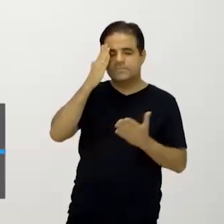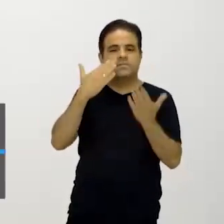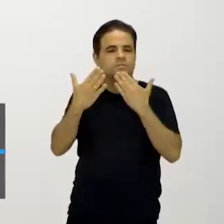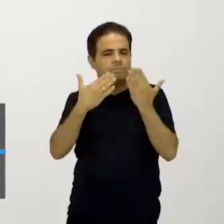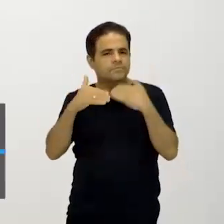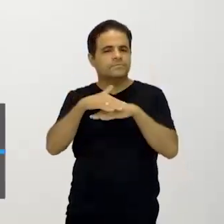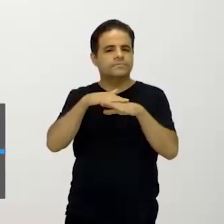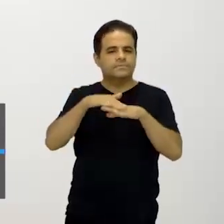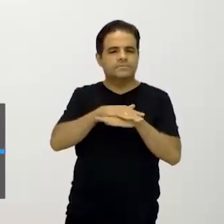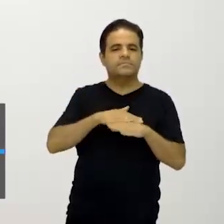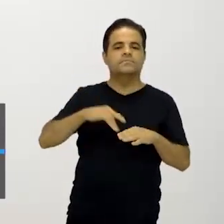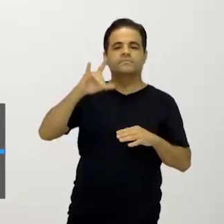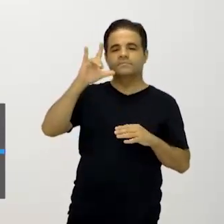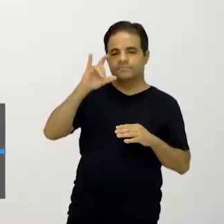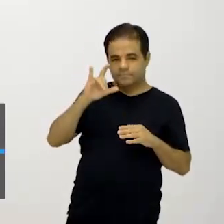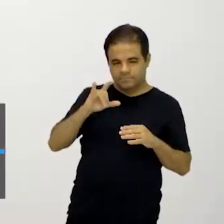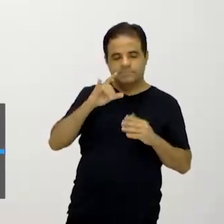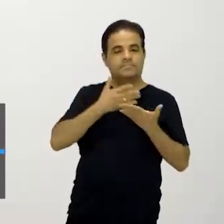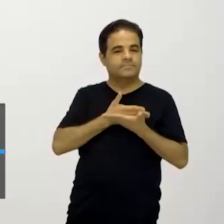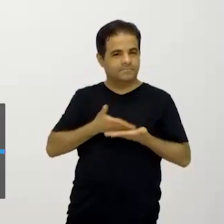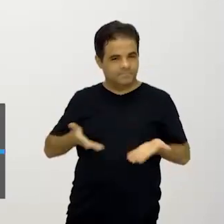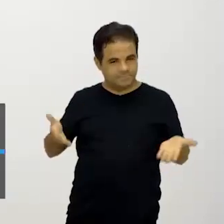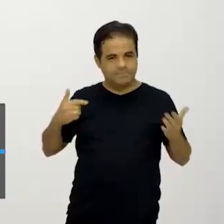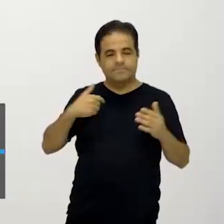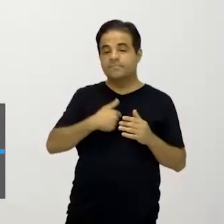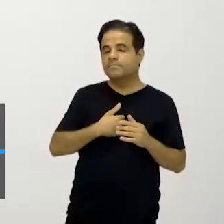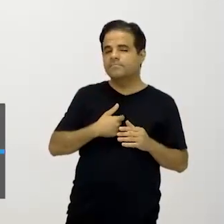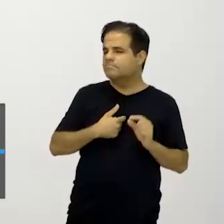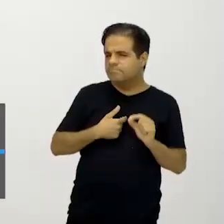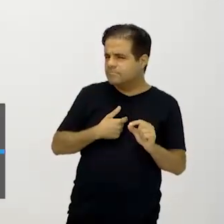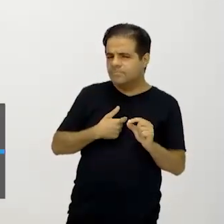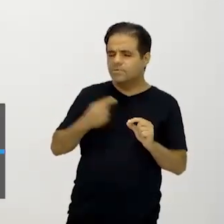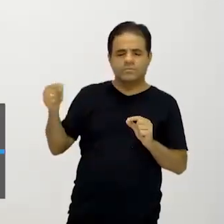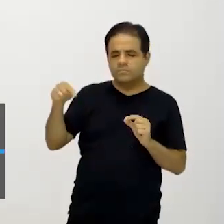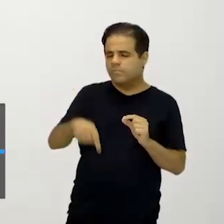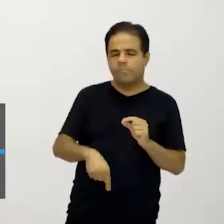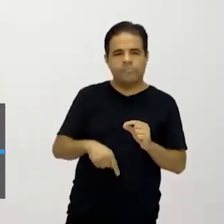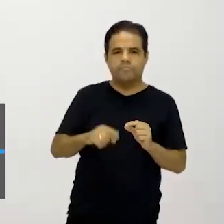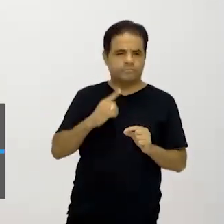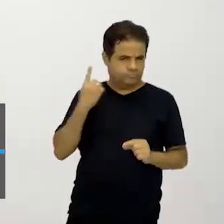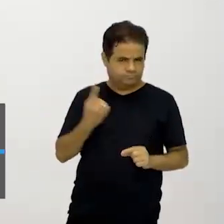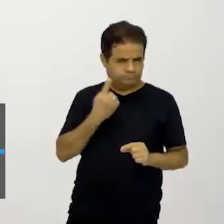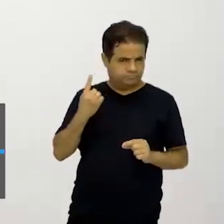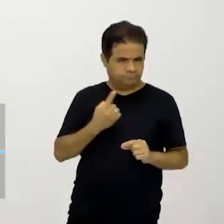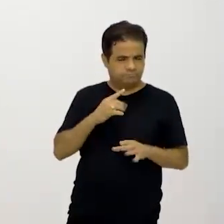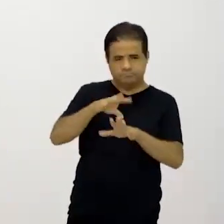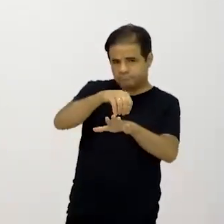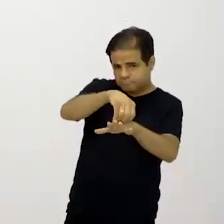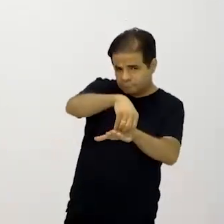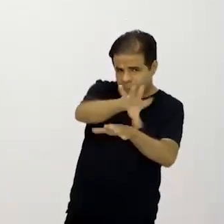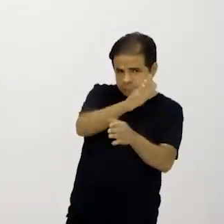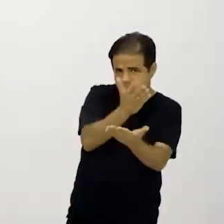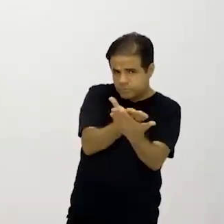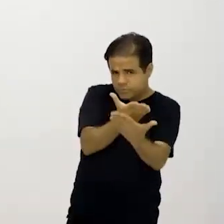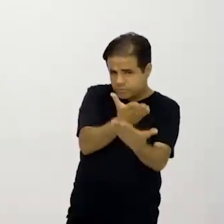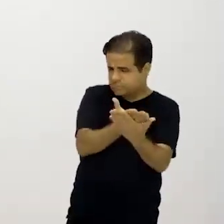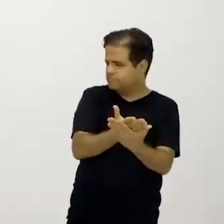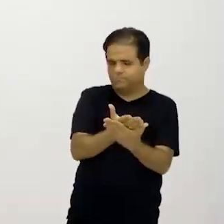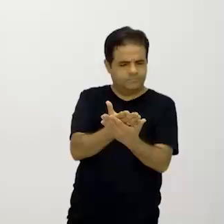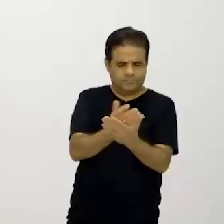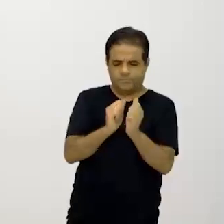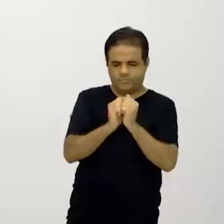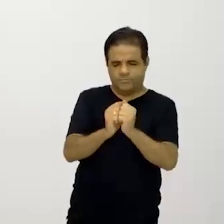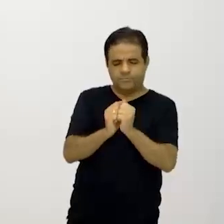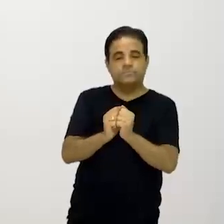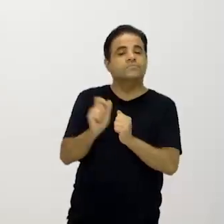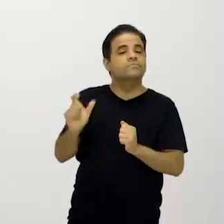gente, Língua Portuguesa CMSP_EM. Mas eu não estou aqui sozinha para dar essa aula para vocês. Juntamente comigo, é